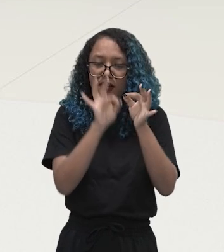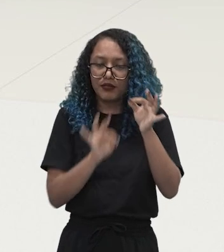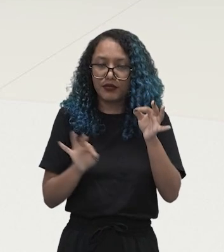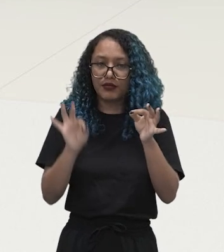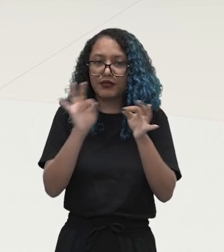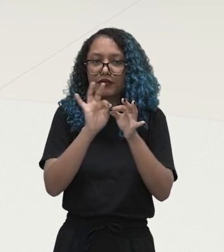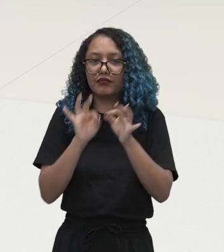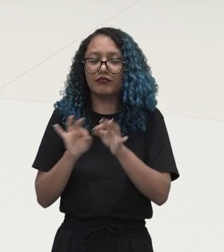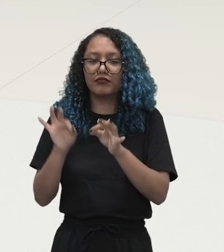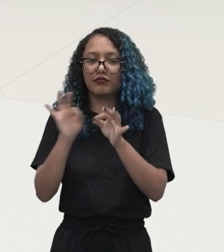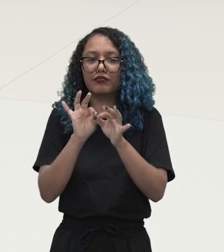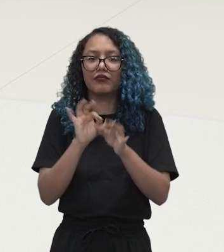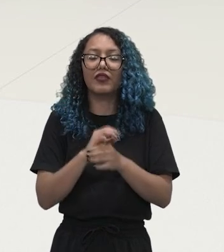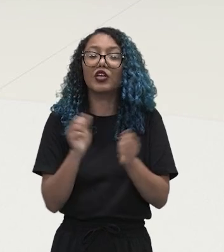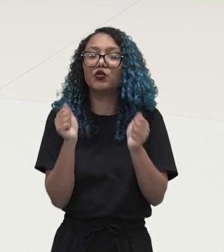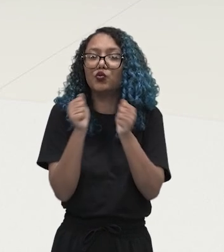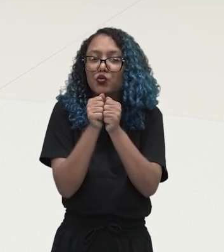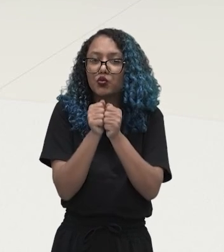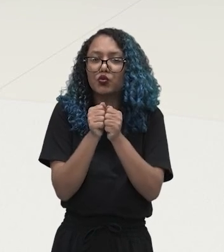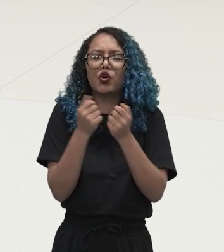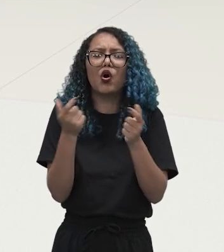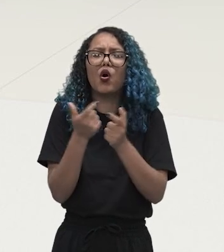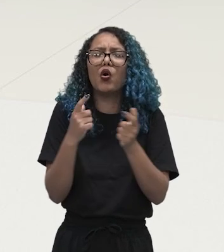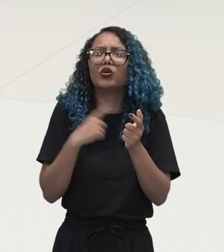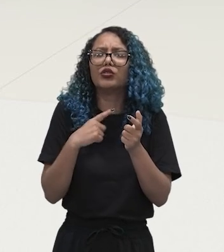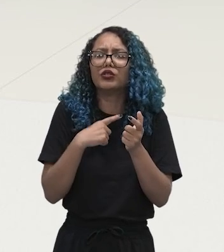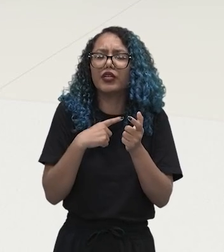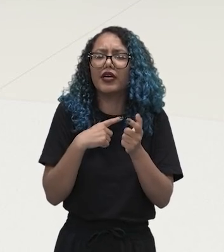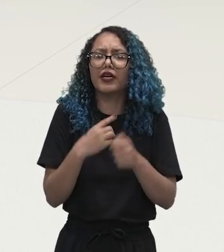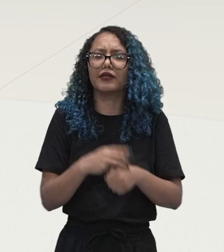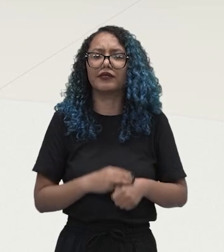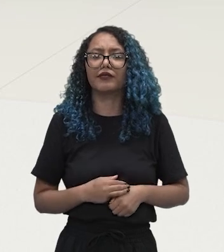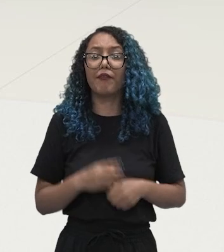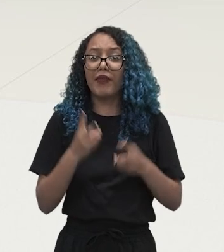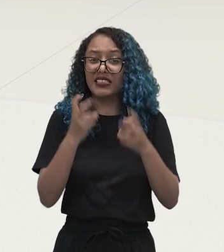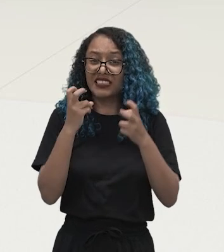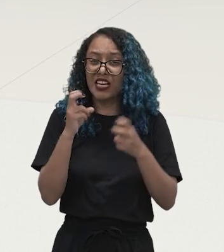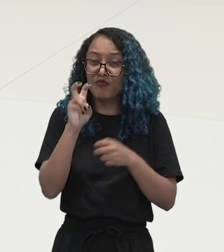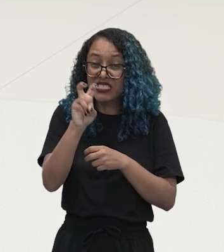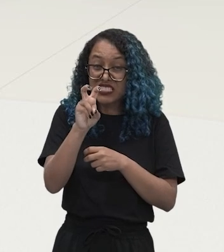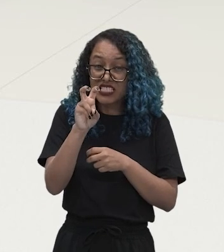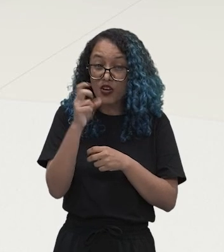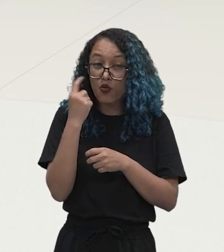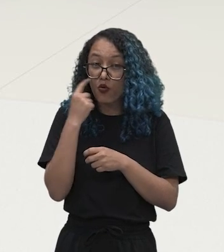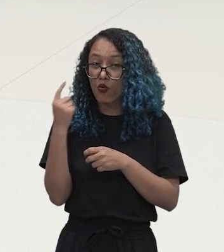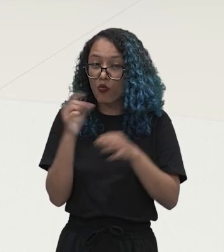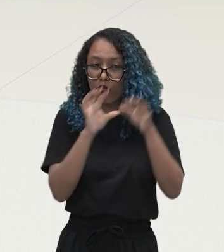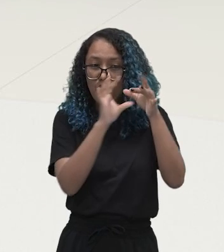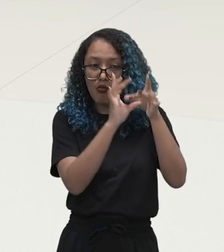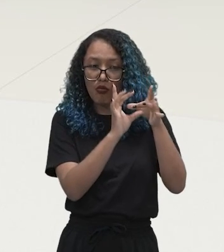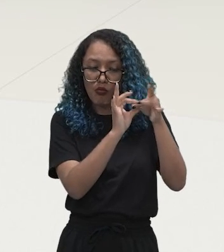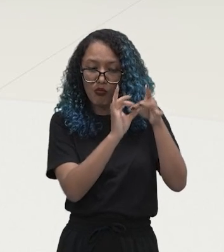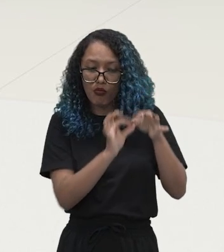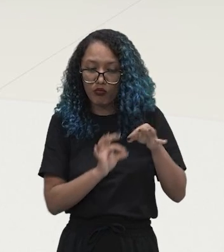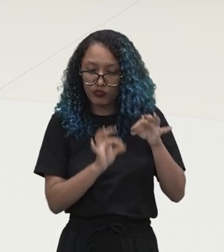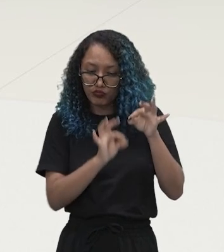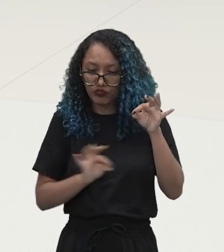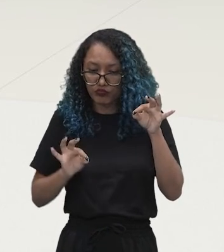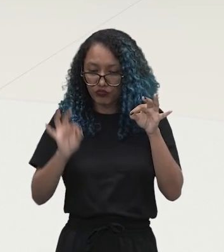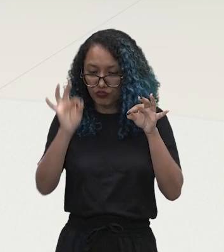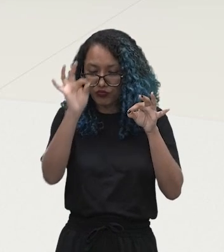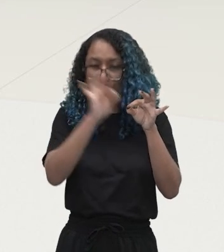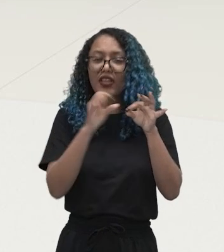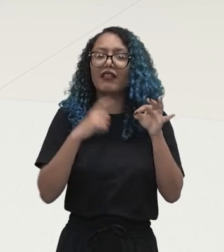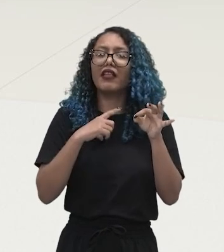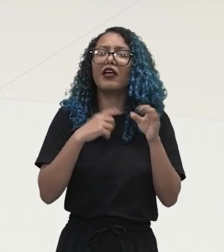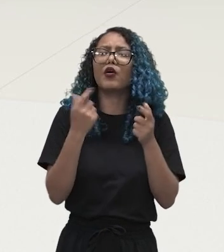encontra o benzopireno? Observem aqui, tem 5 núcleos condensados. O benzopireno está presente na fumaça